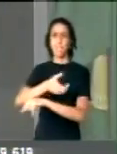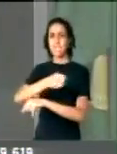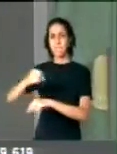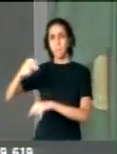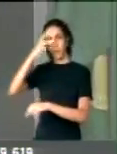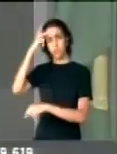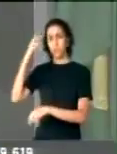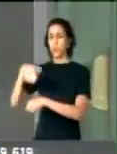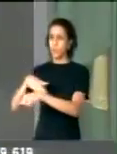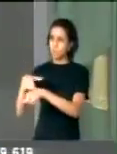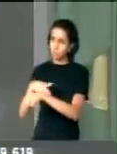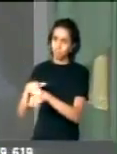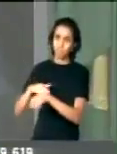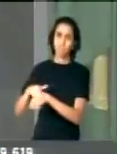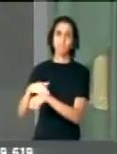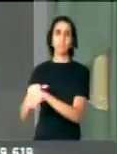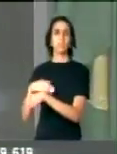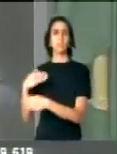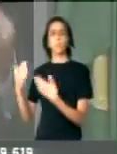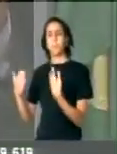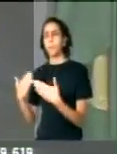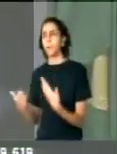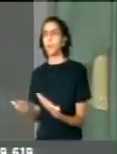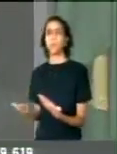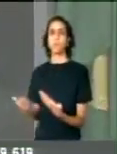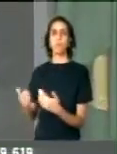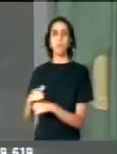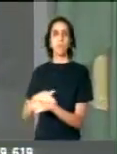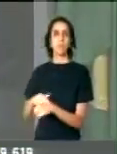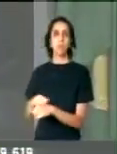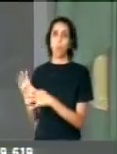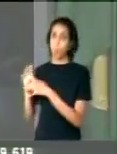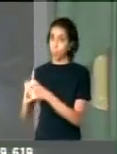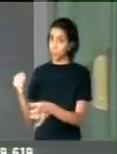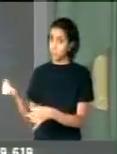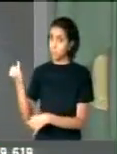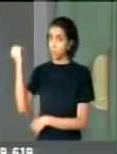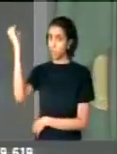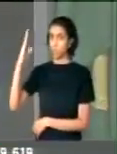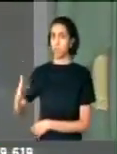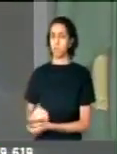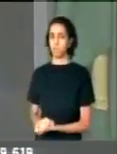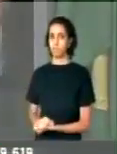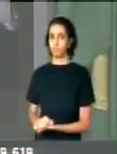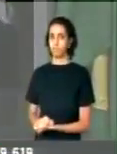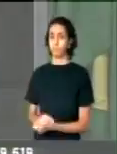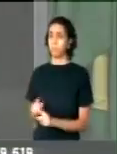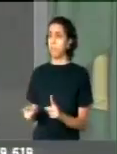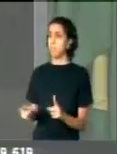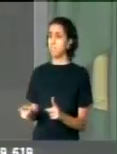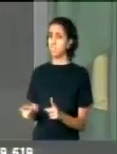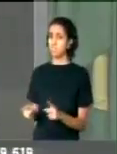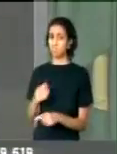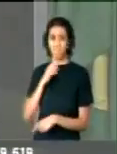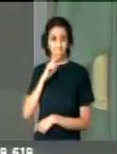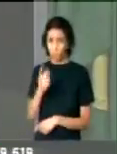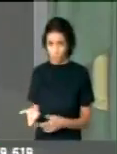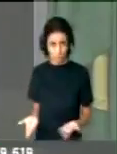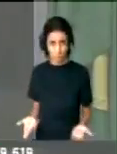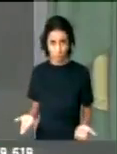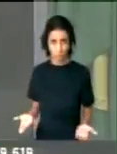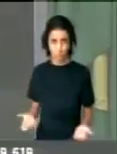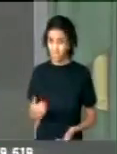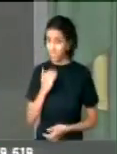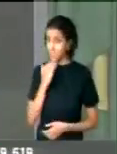debatendo sobre temas desta importância para o momento político brasileiro. Parece que nada disso serviu. Nada